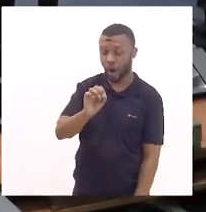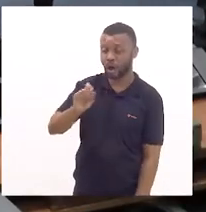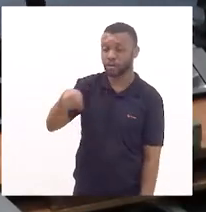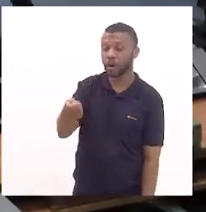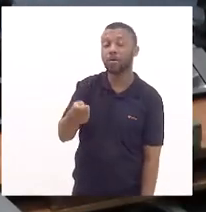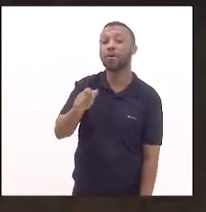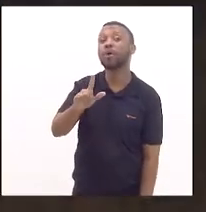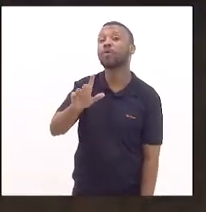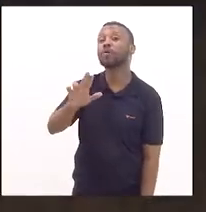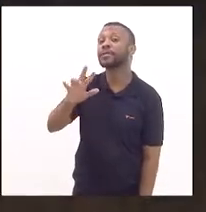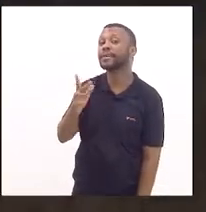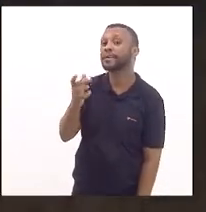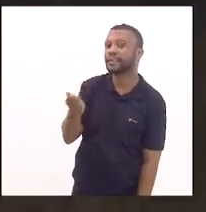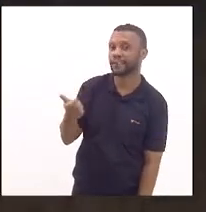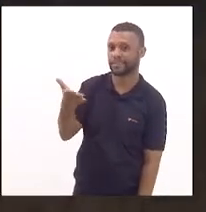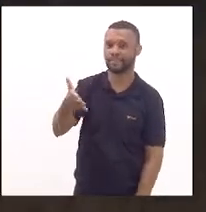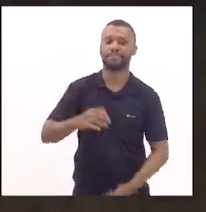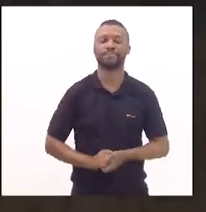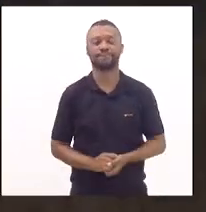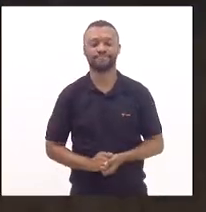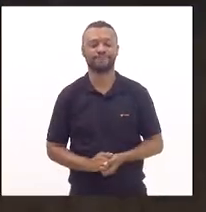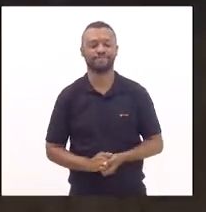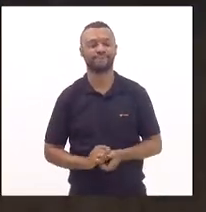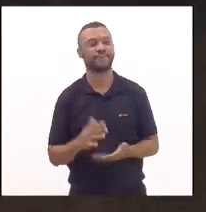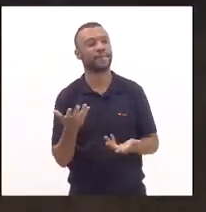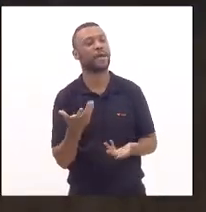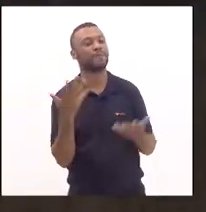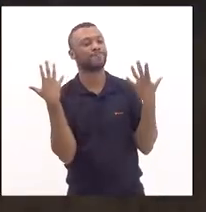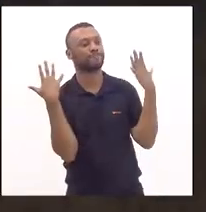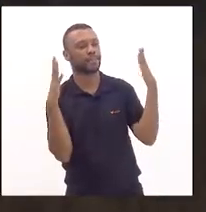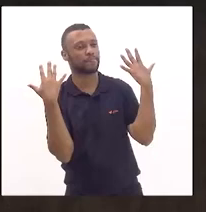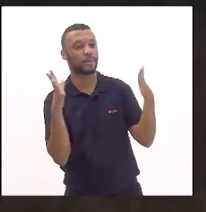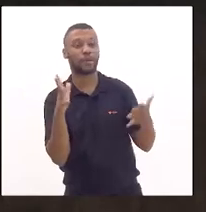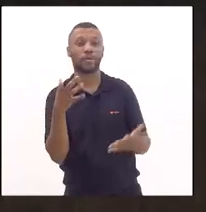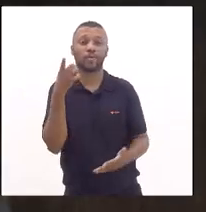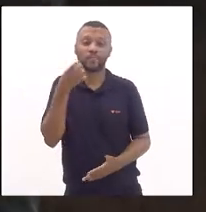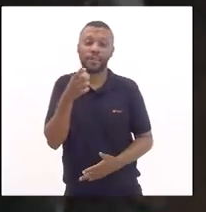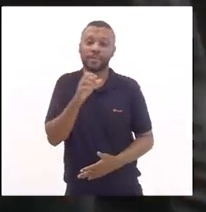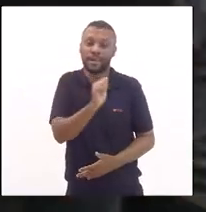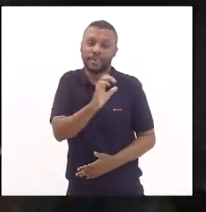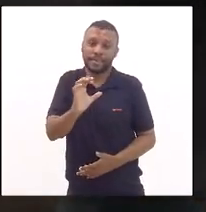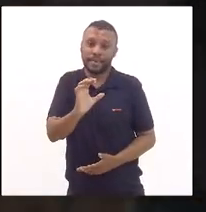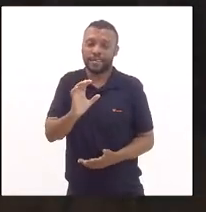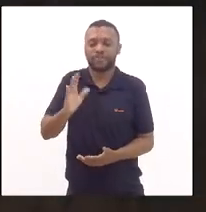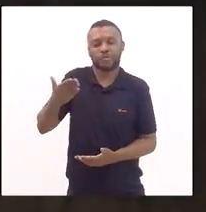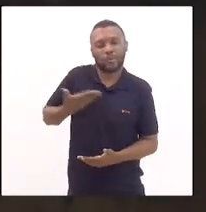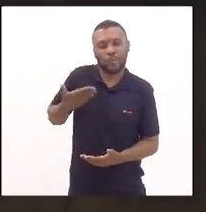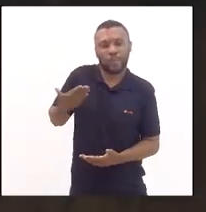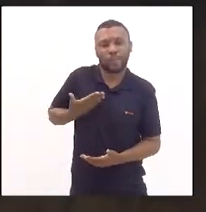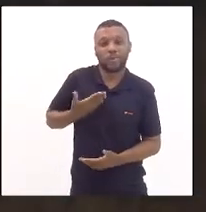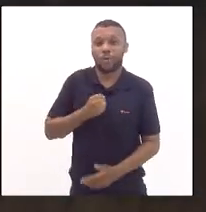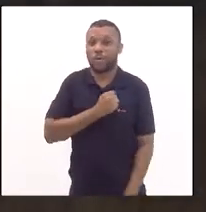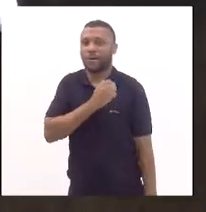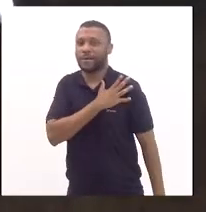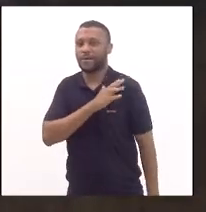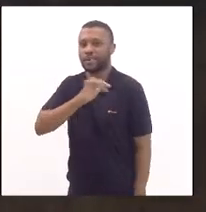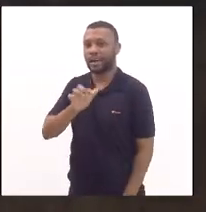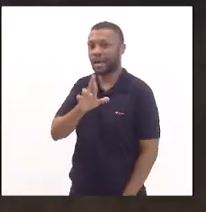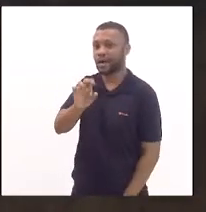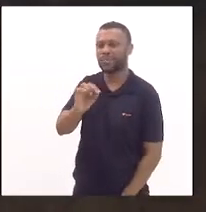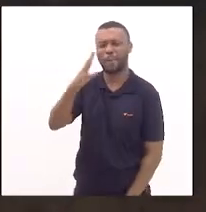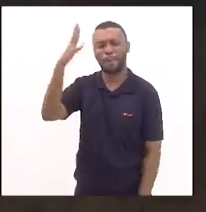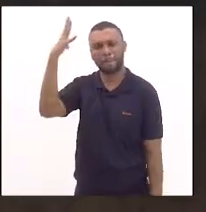Primeiro, eu queria parabenizar o deputado André Ciliano, nobre colega, deputado Coronel Jairo. É um belíssimo